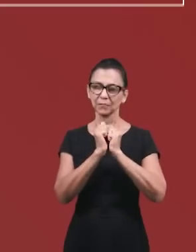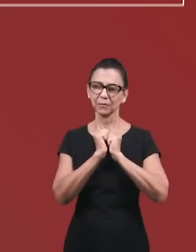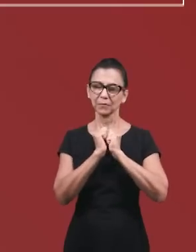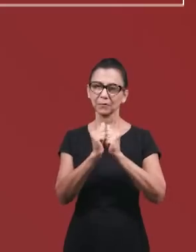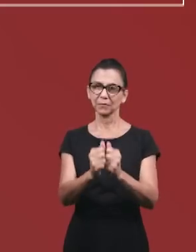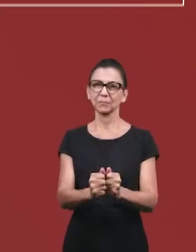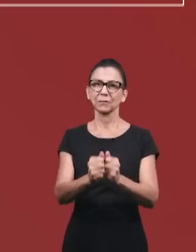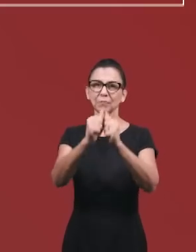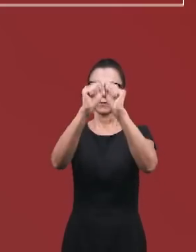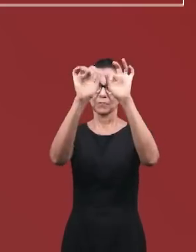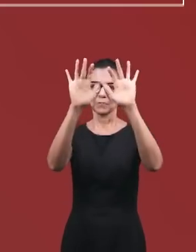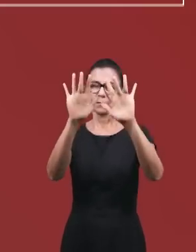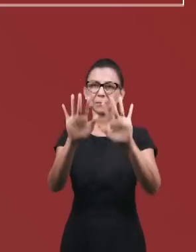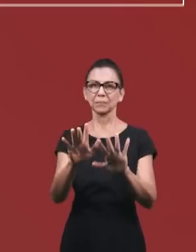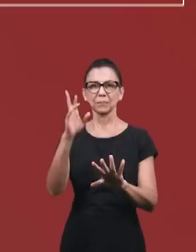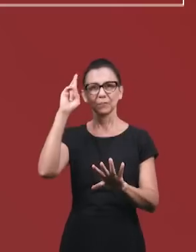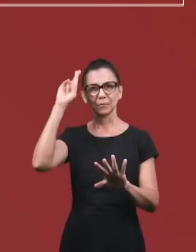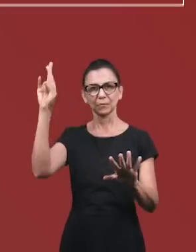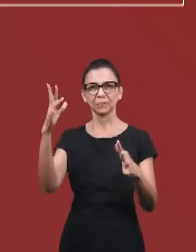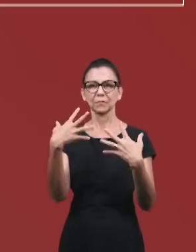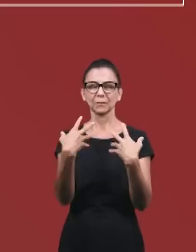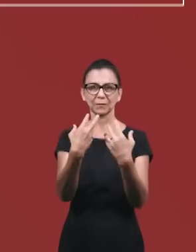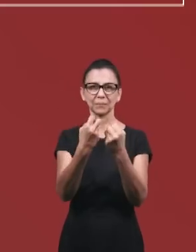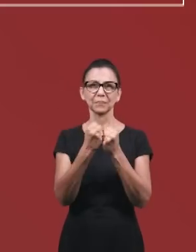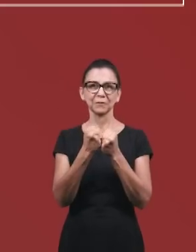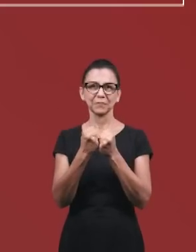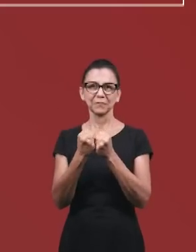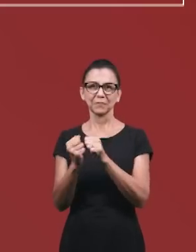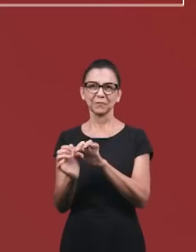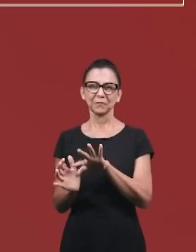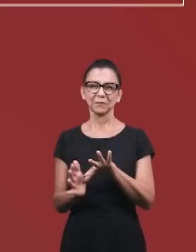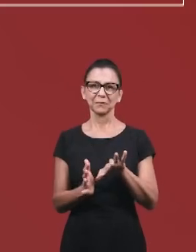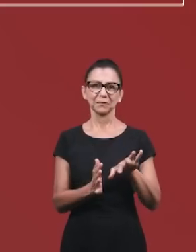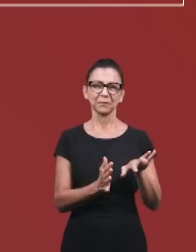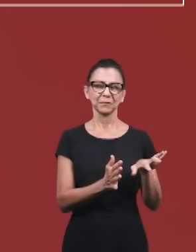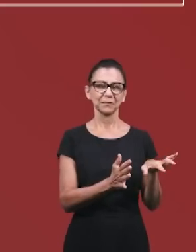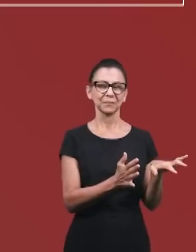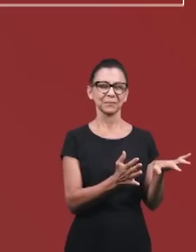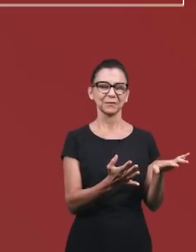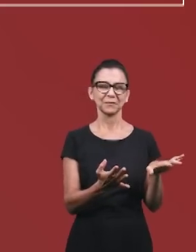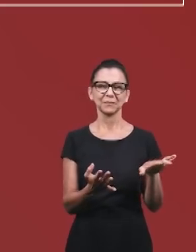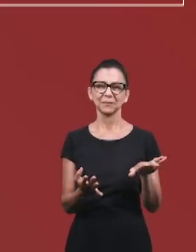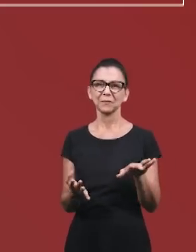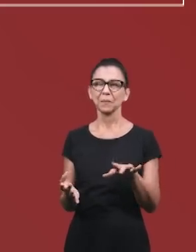está orando. E juntos receberemos uma grande bênção do Senhor.